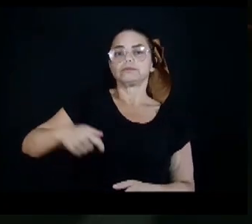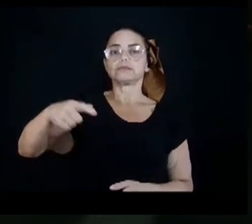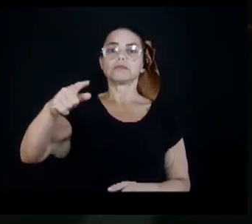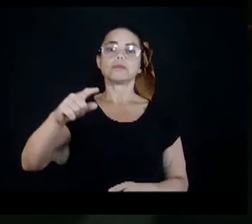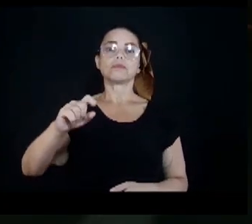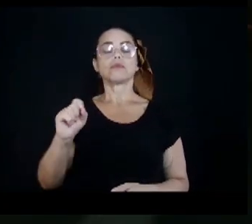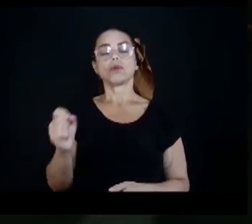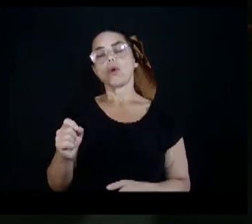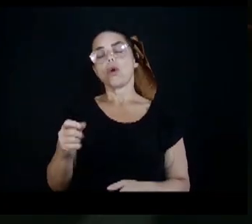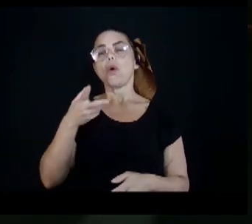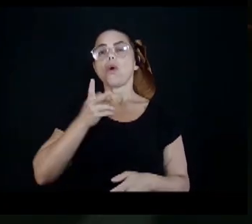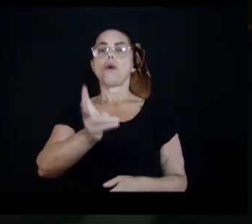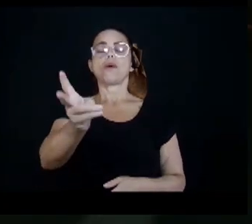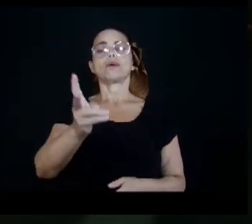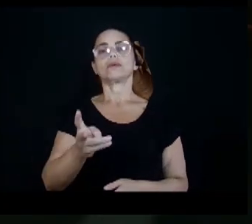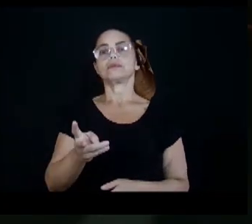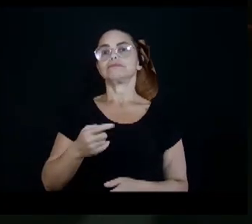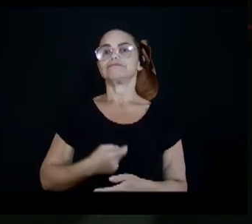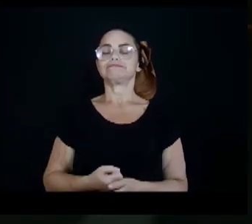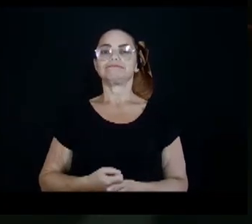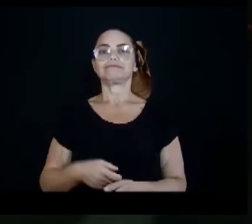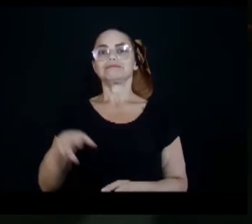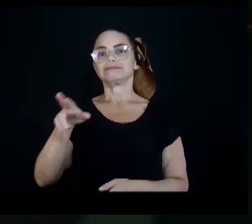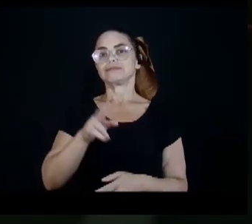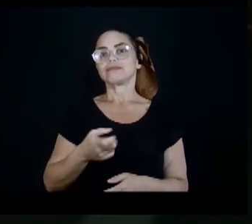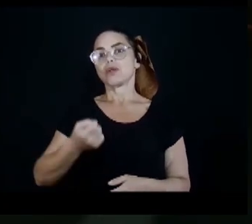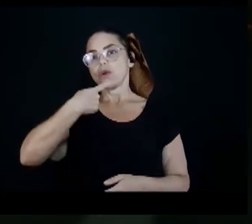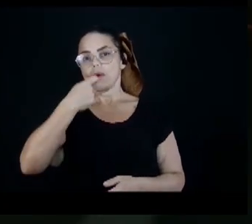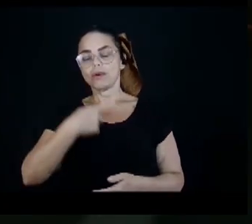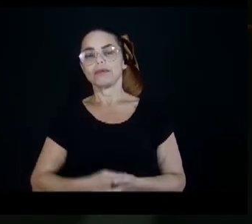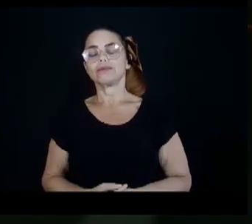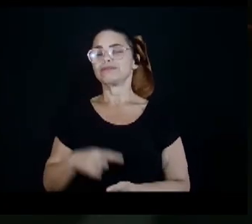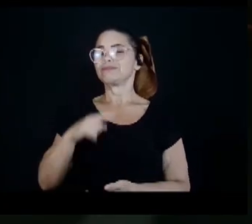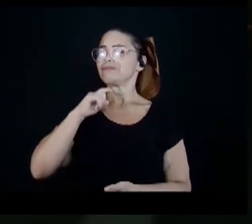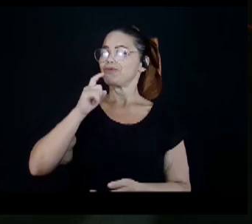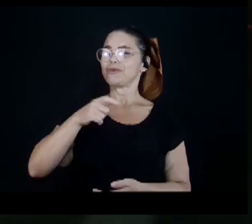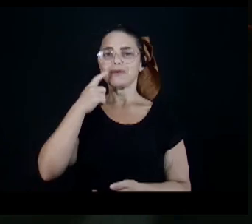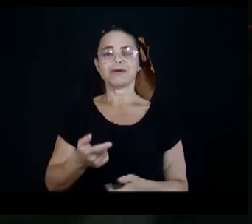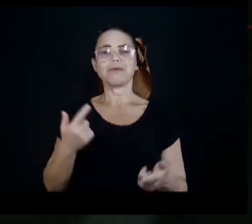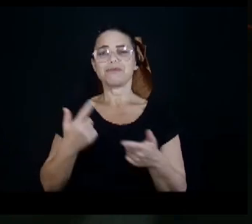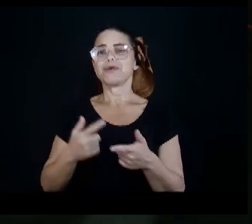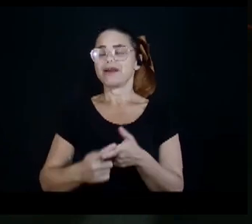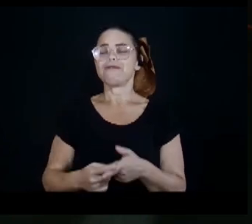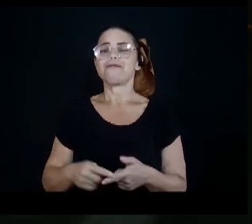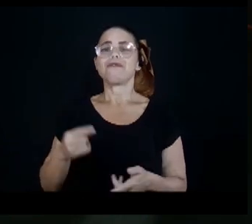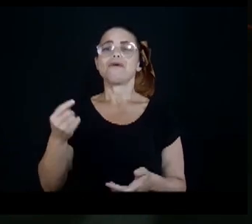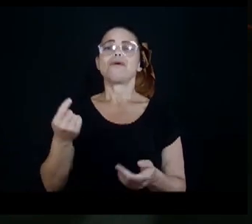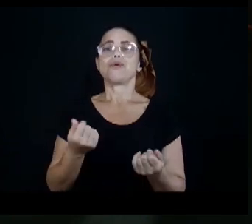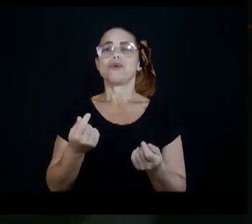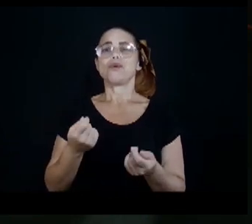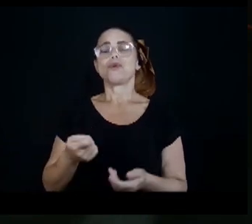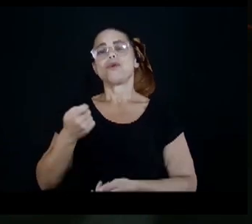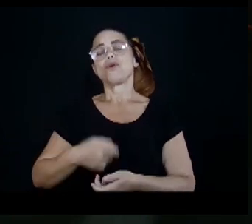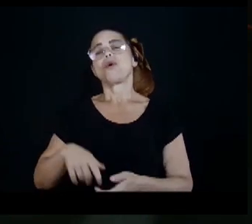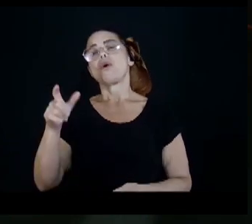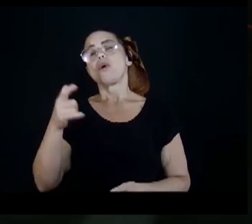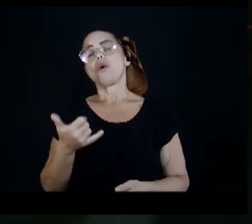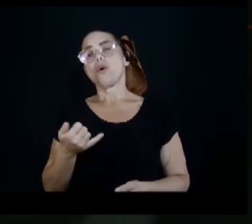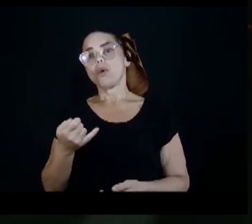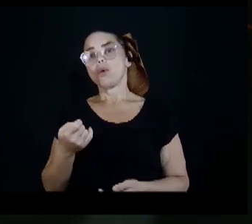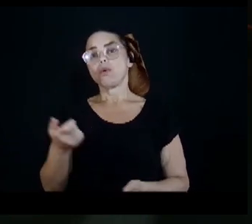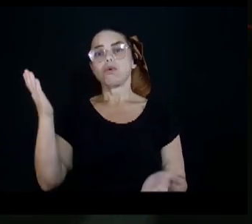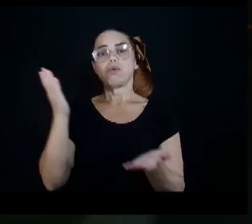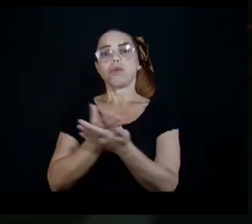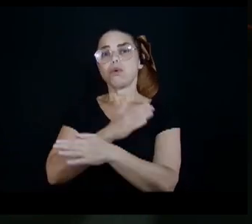não conseguiu por conta da falta de recursos? Porque a gente sabe que é algo que precisa ser planejado, porque